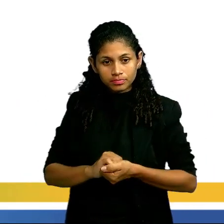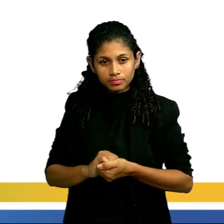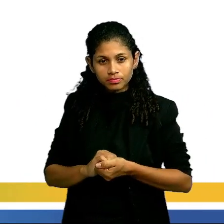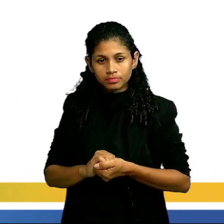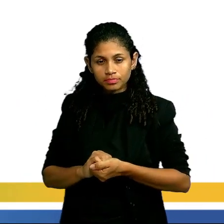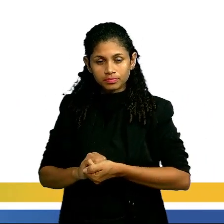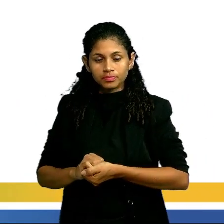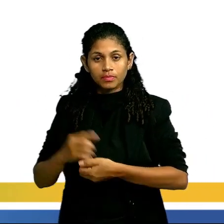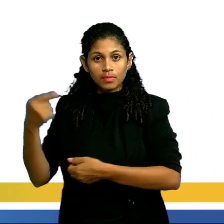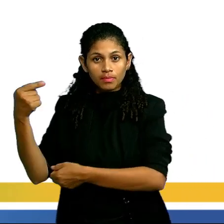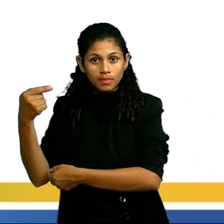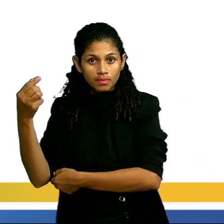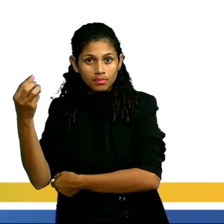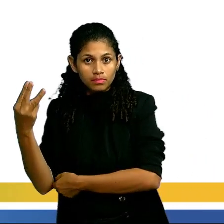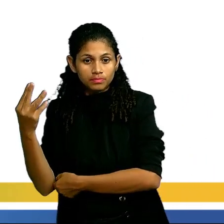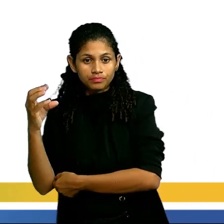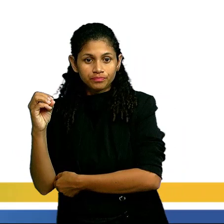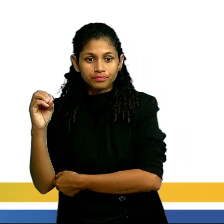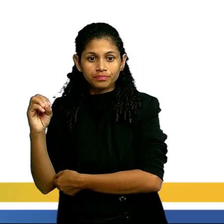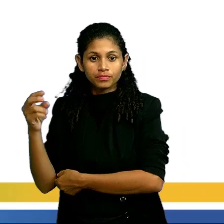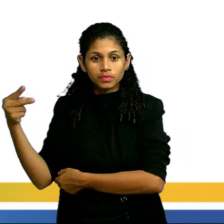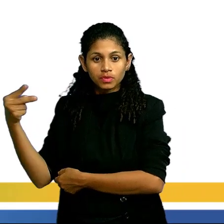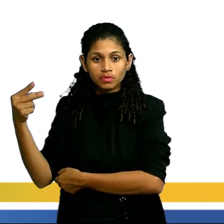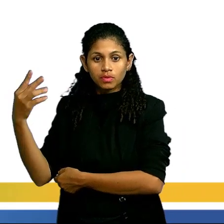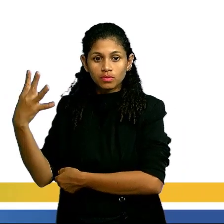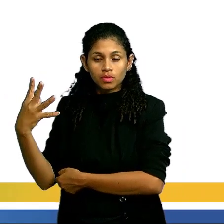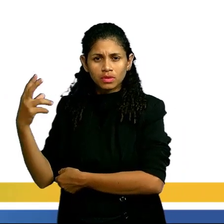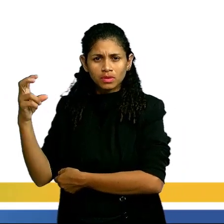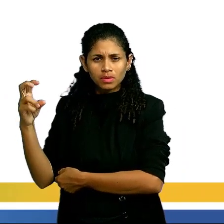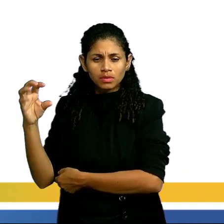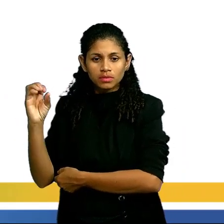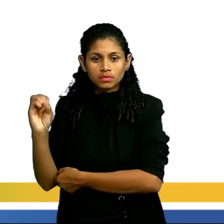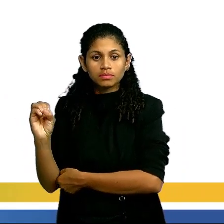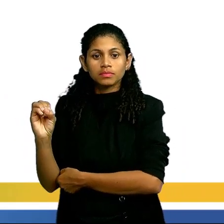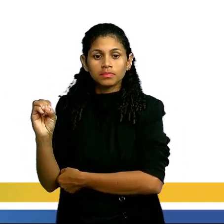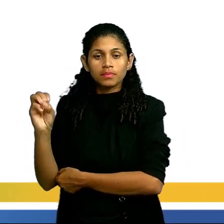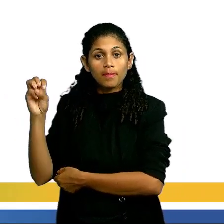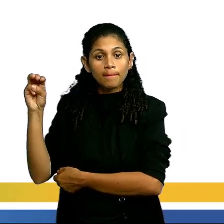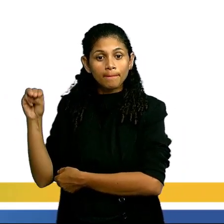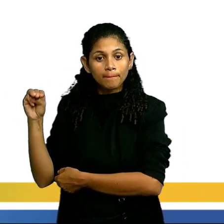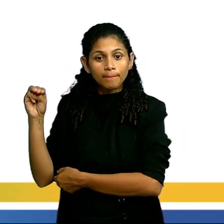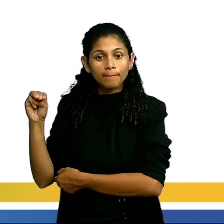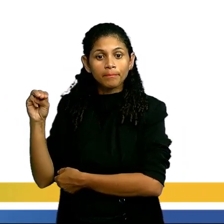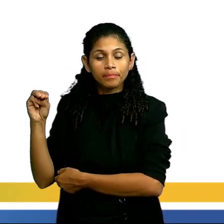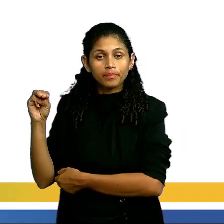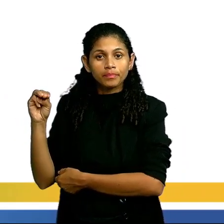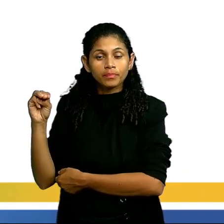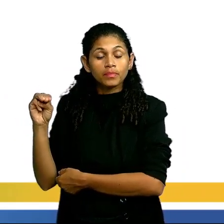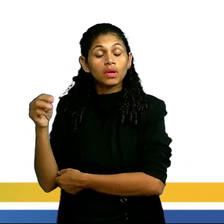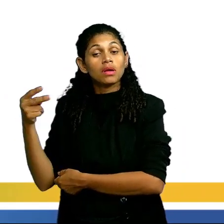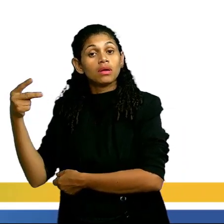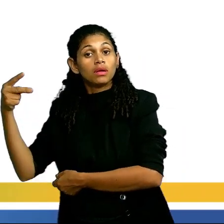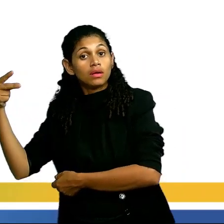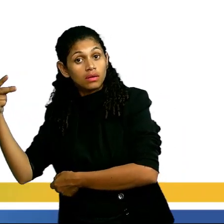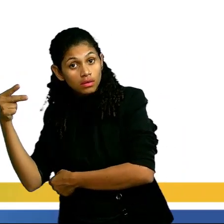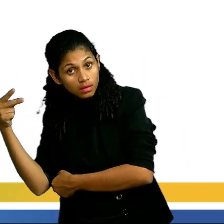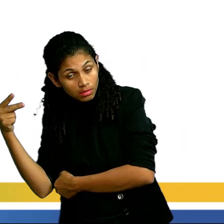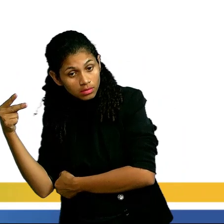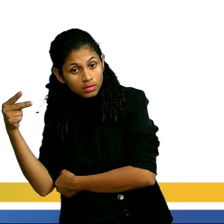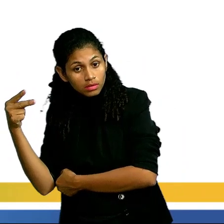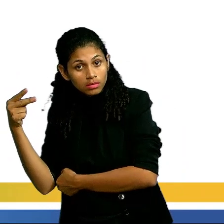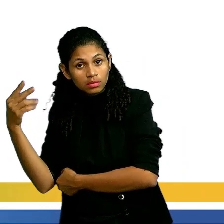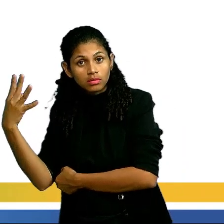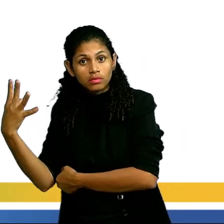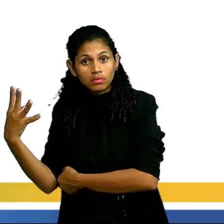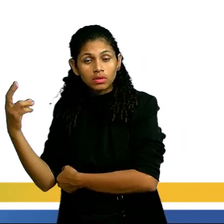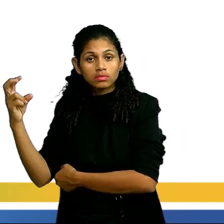menos 300, que é igual a 450, ou seja, 450 milímetros.